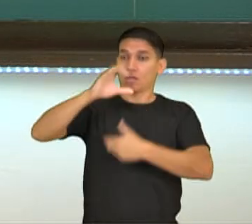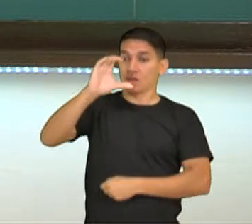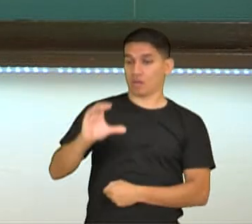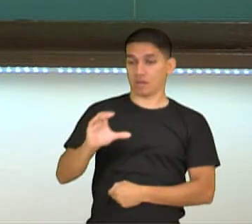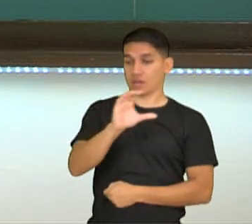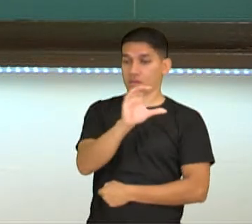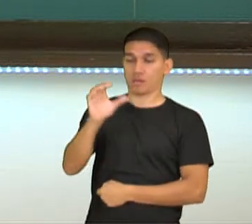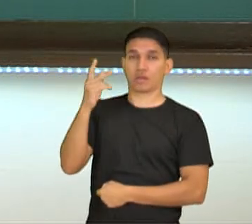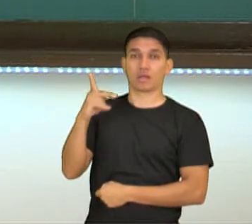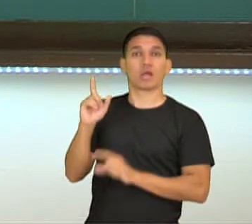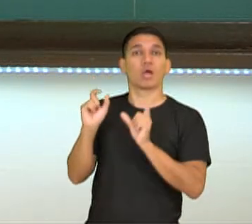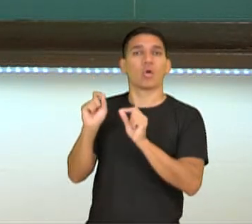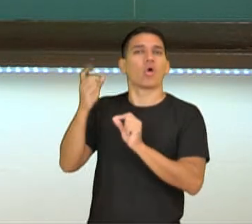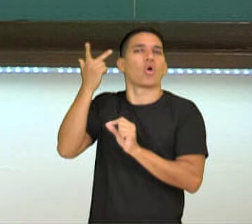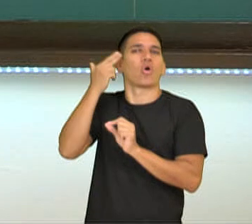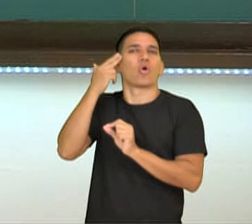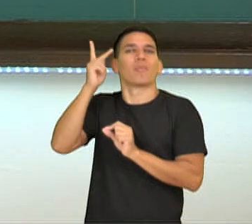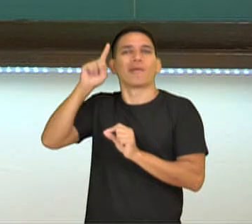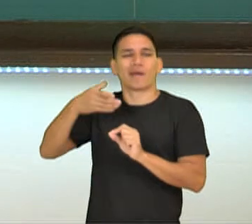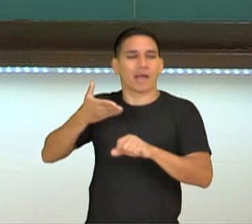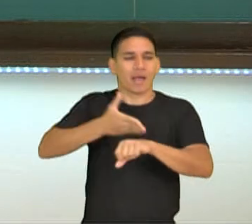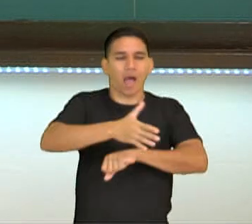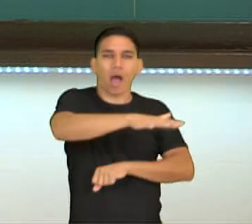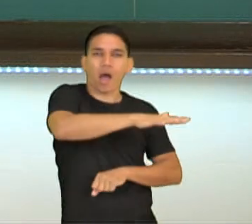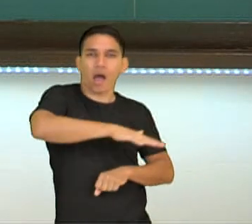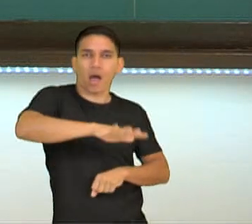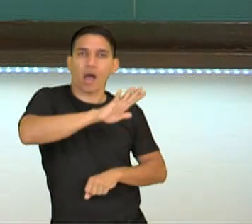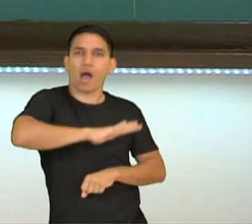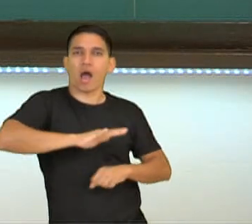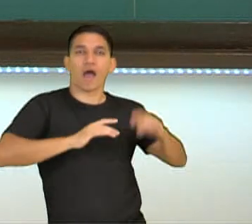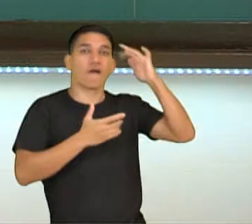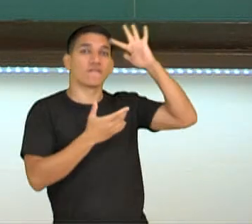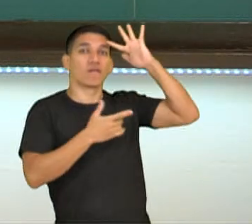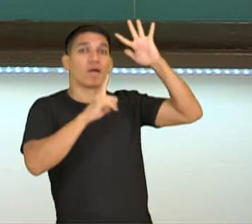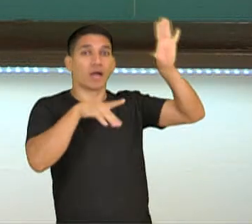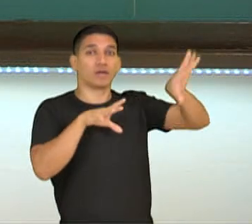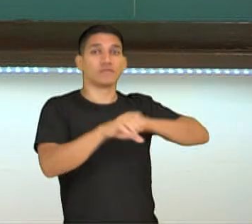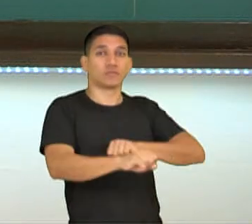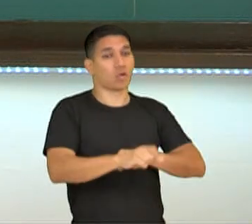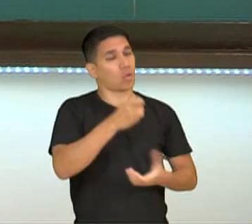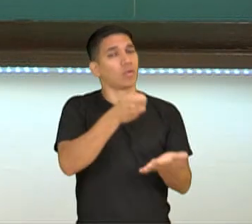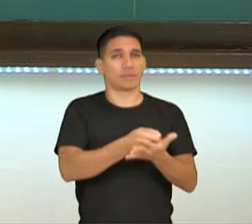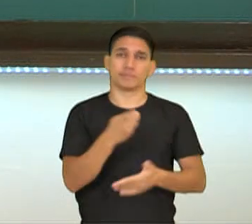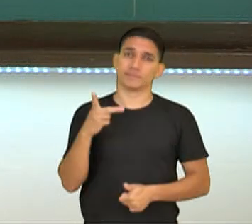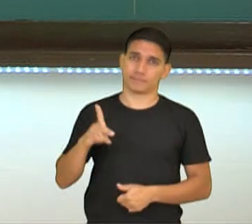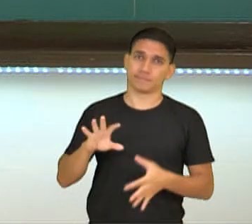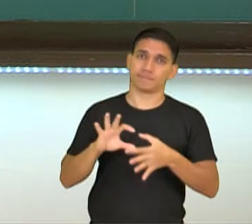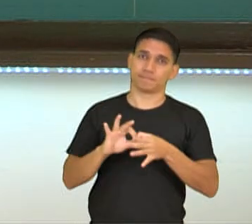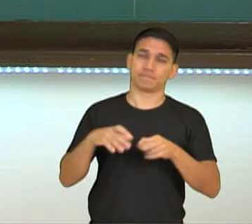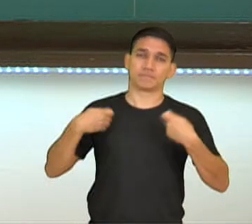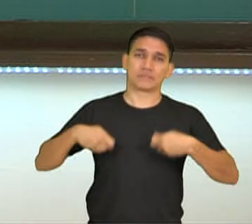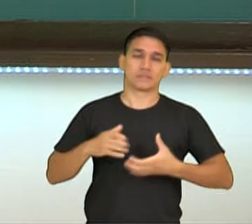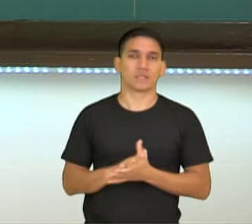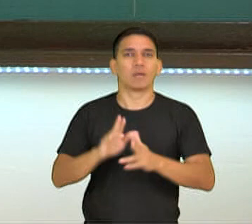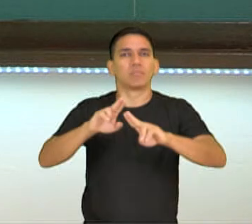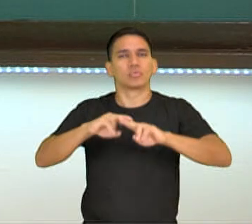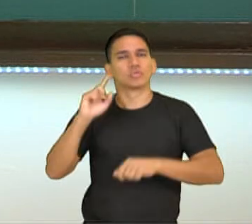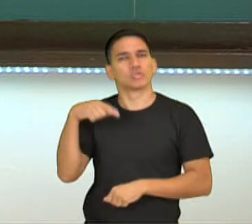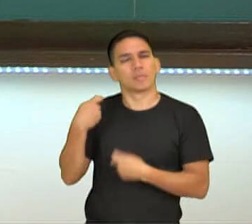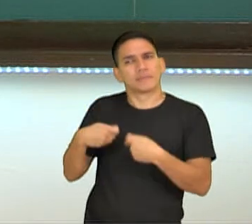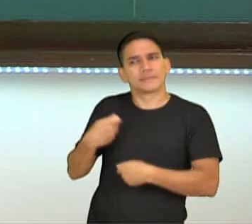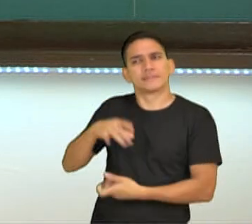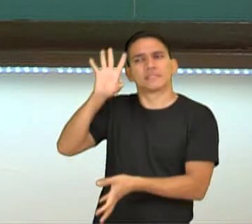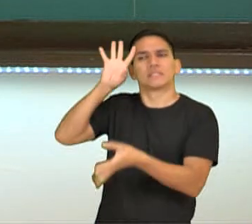eles geralmente passam pela filosofia como uma formação obrigatória. Então, necessariamente, nós precisamos entender